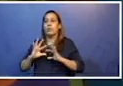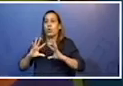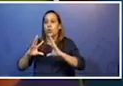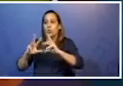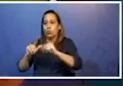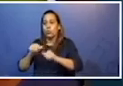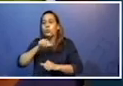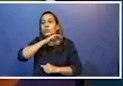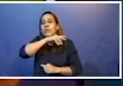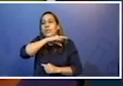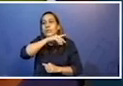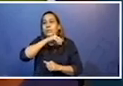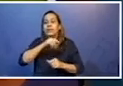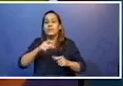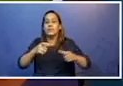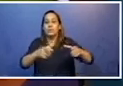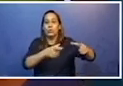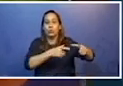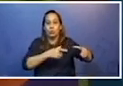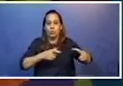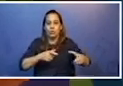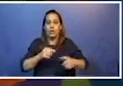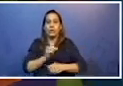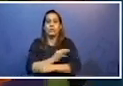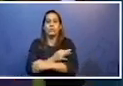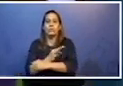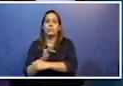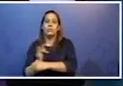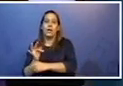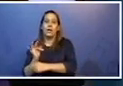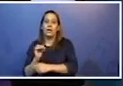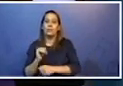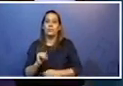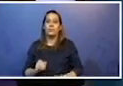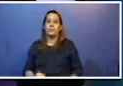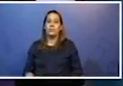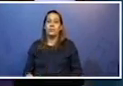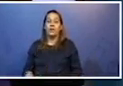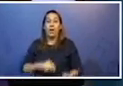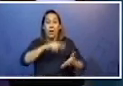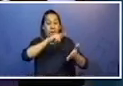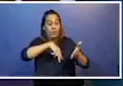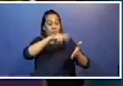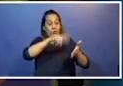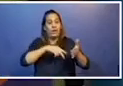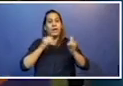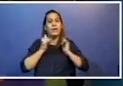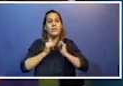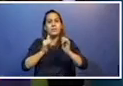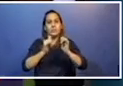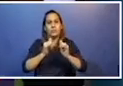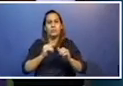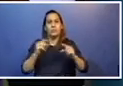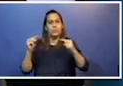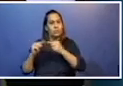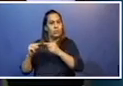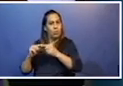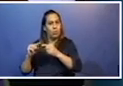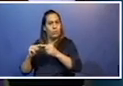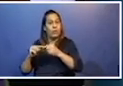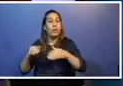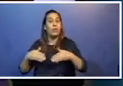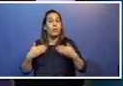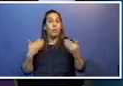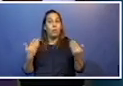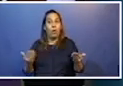todos animais da região lá do Cerrado. Agora, vamos ler cada informação para fazer a associação.